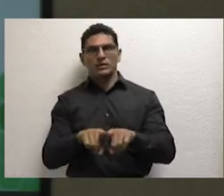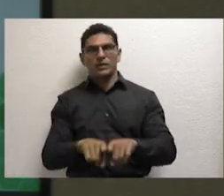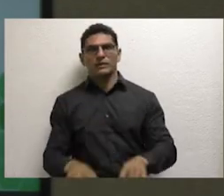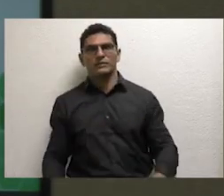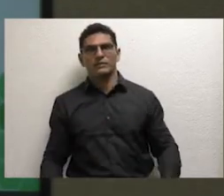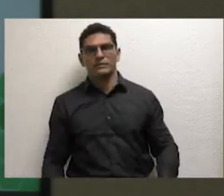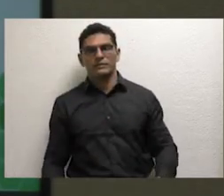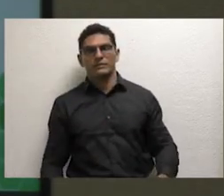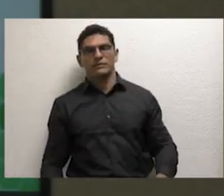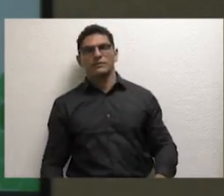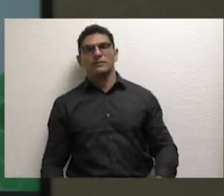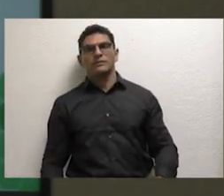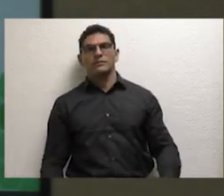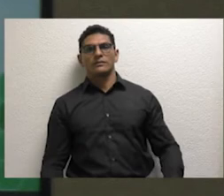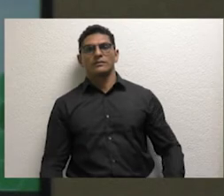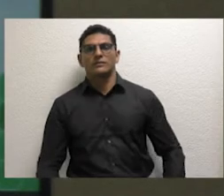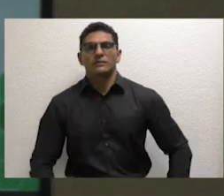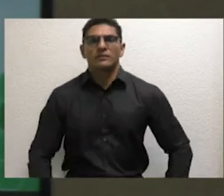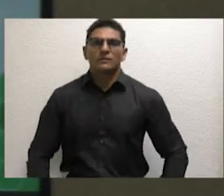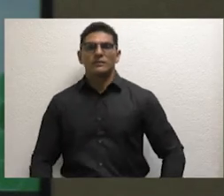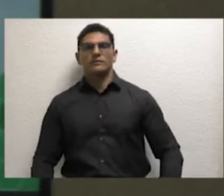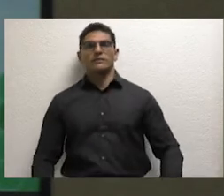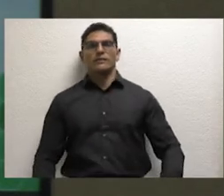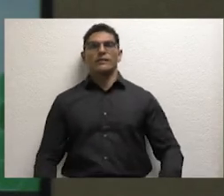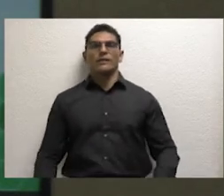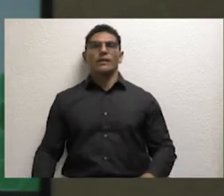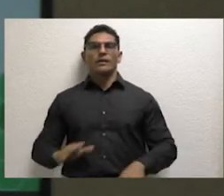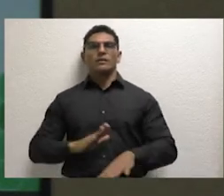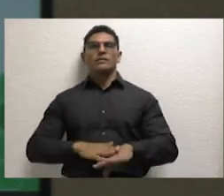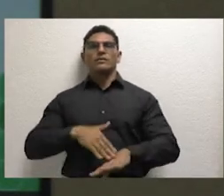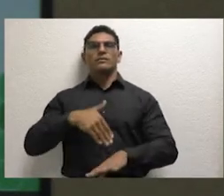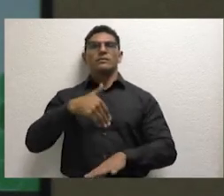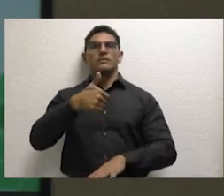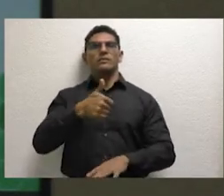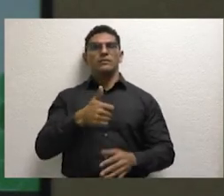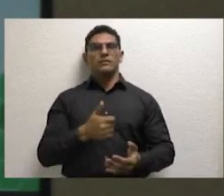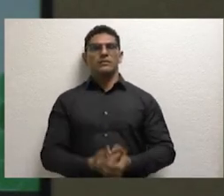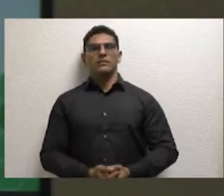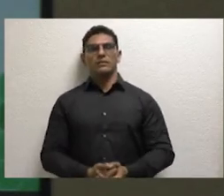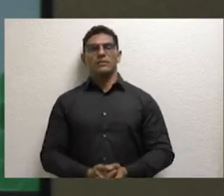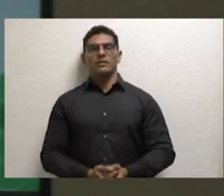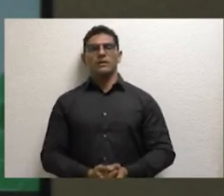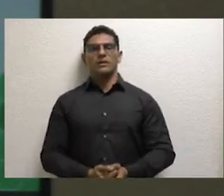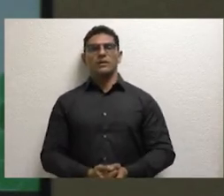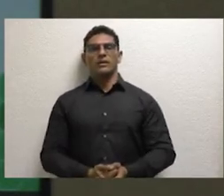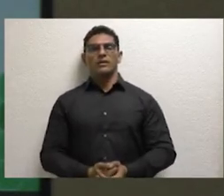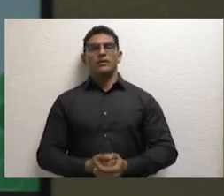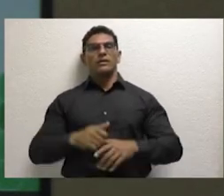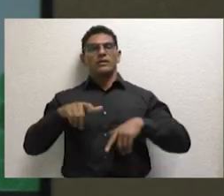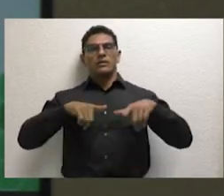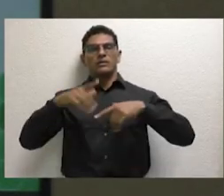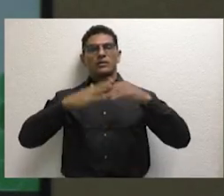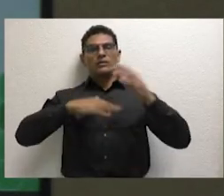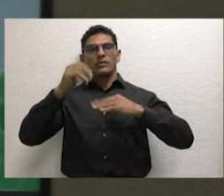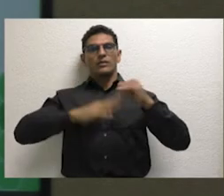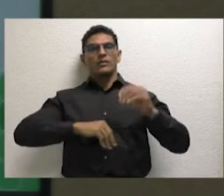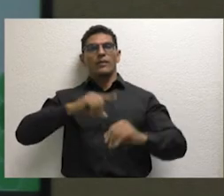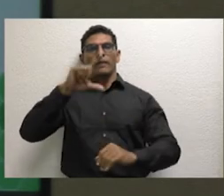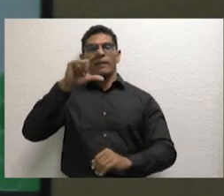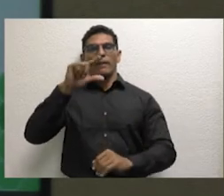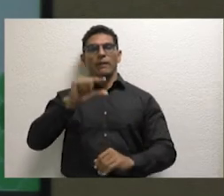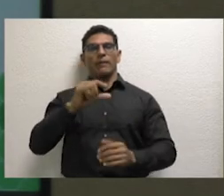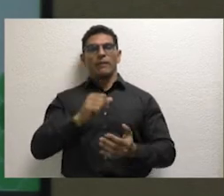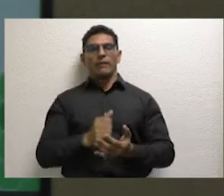quanto maior o nível de emprego no modelo zona franca menor a